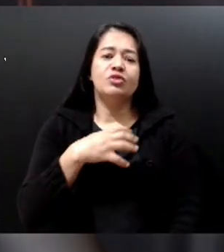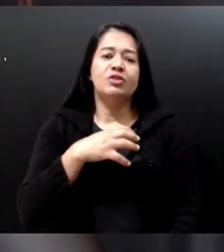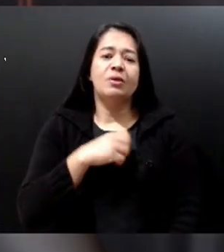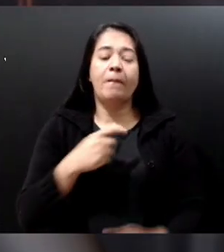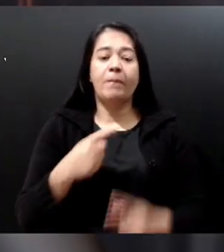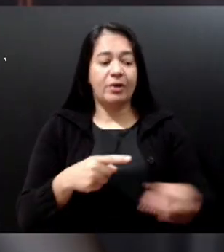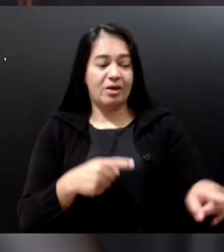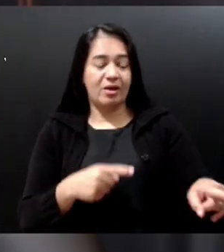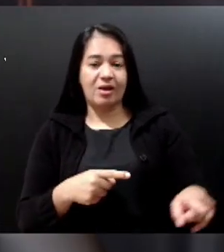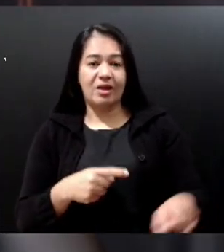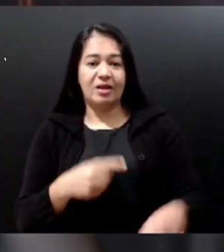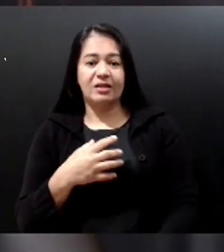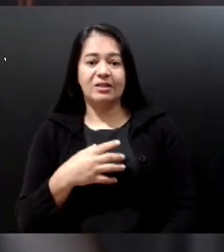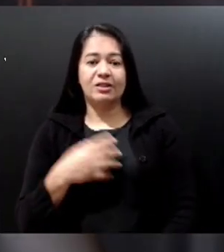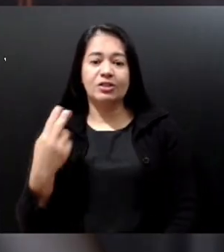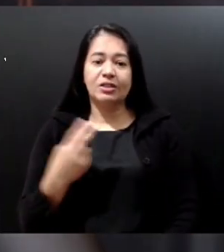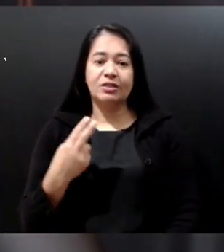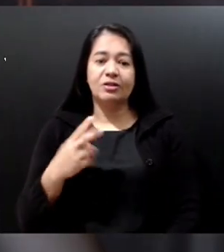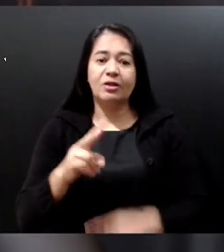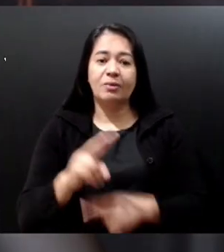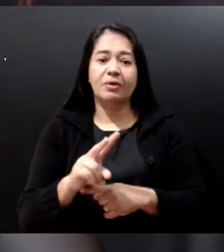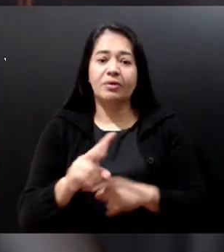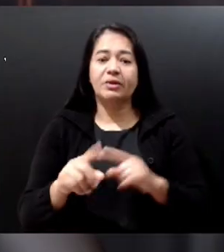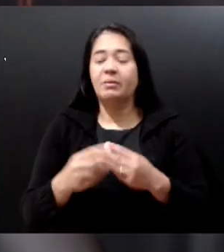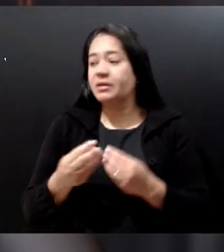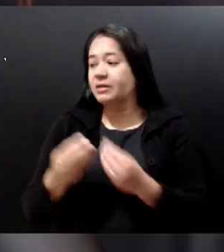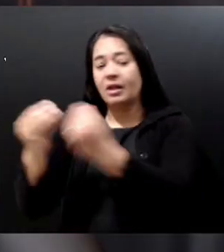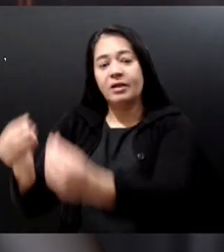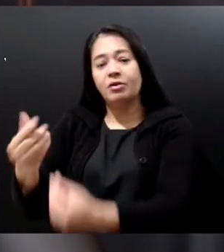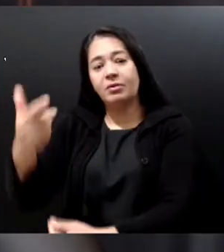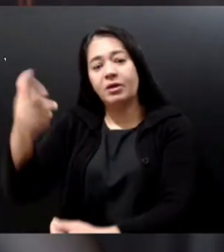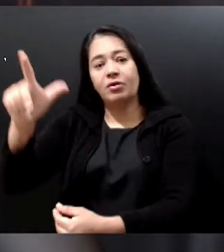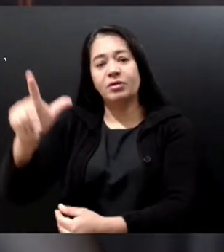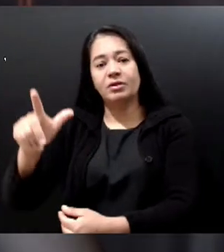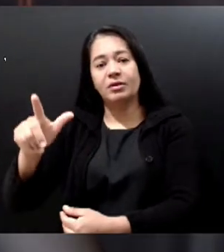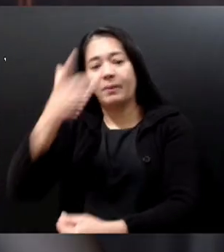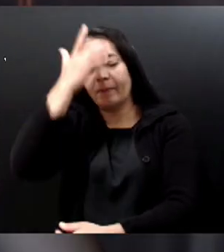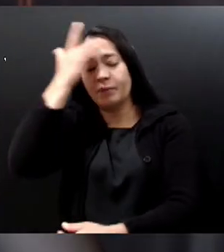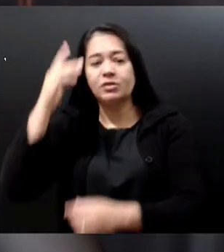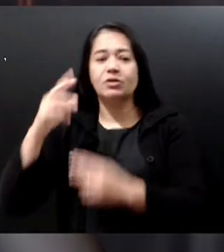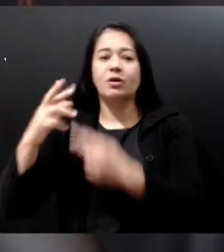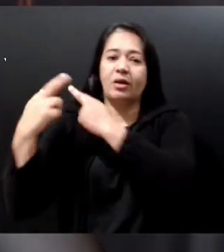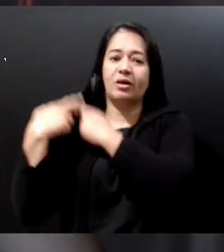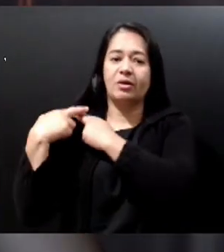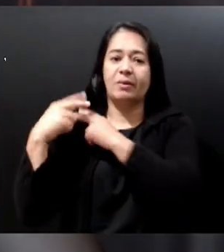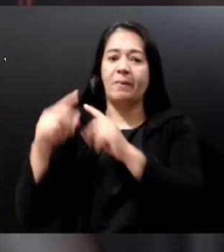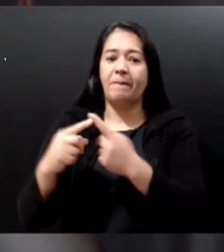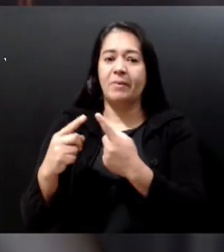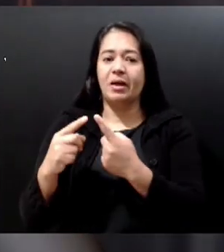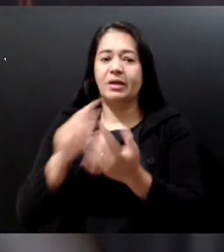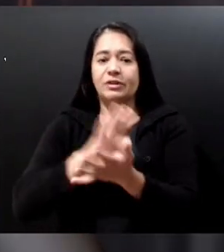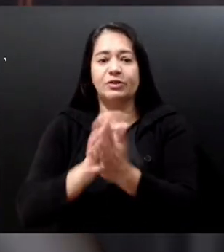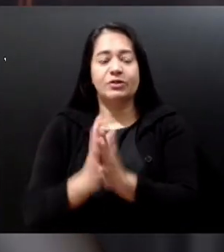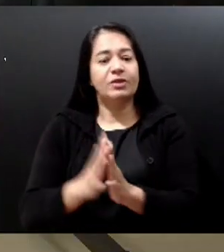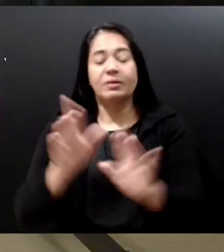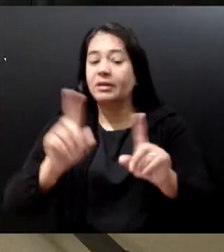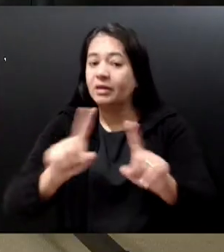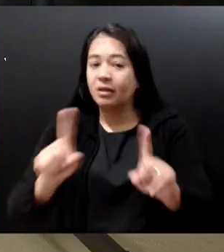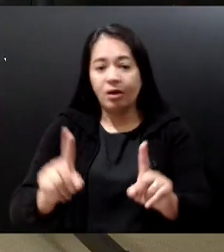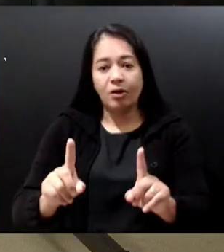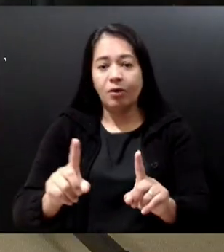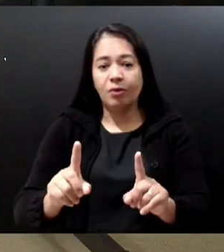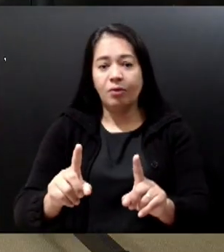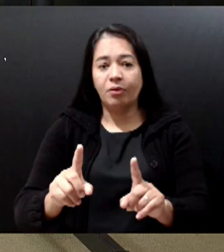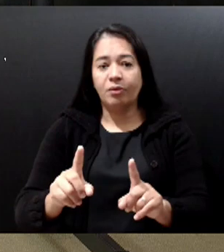mas ela entregou para alguém que pudesse cuidar, Uhum. né. Não denegrir a imagem, por pior que seja, é o pai e a